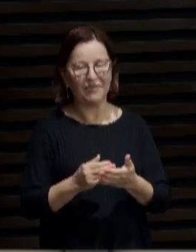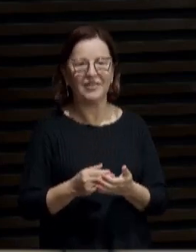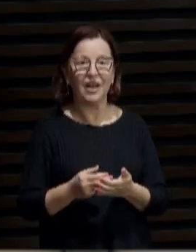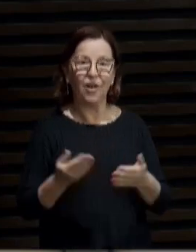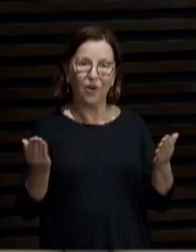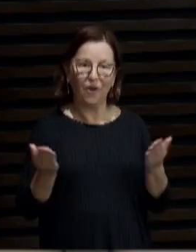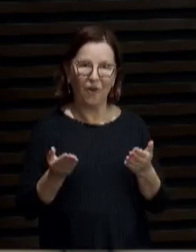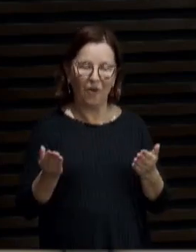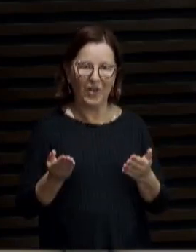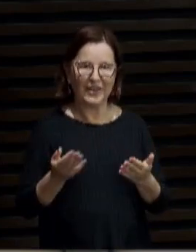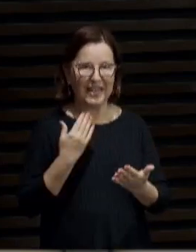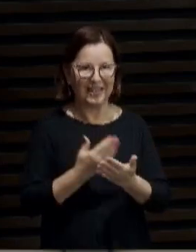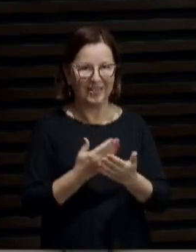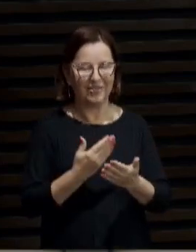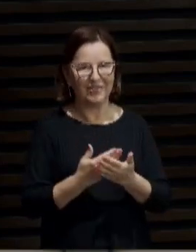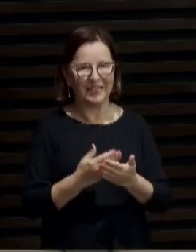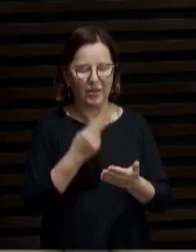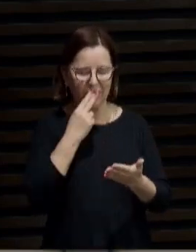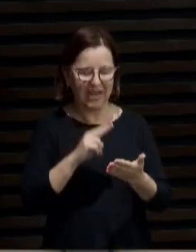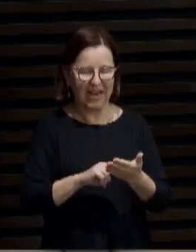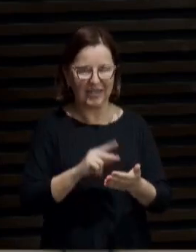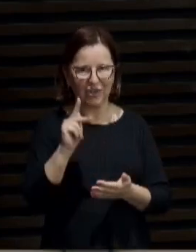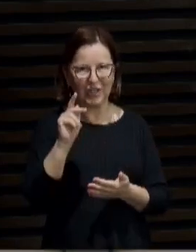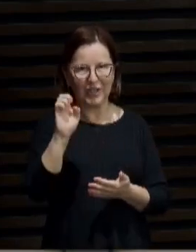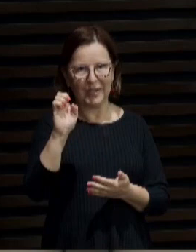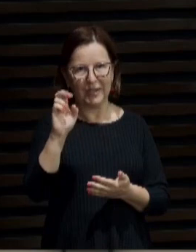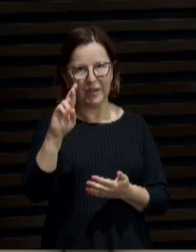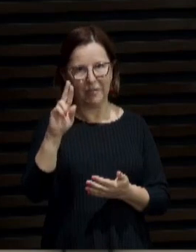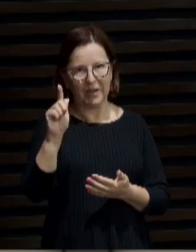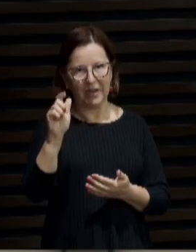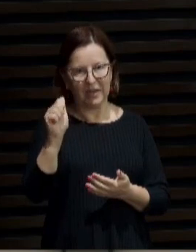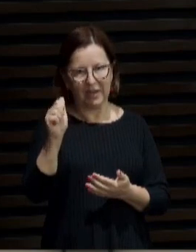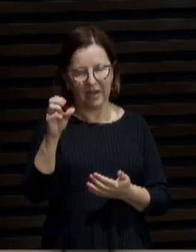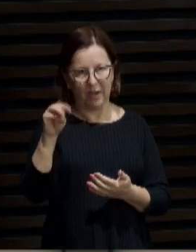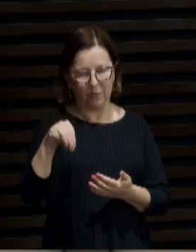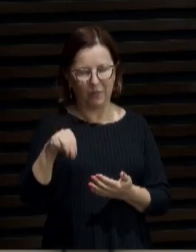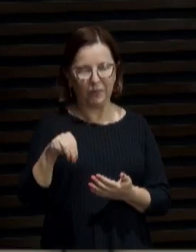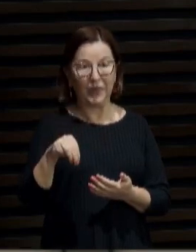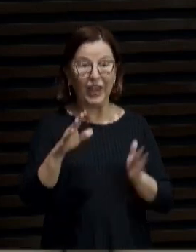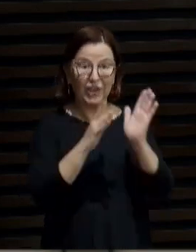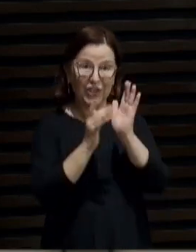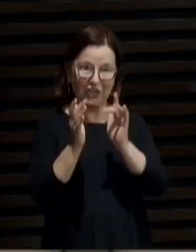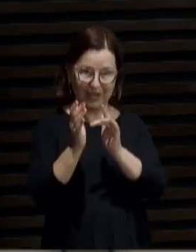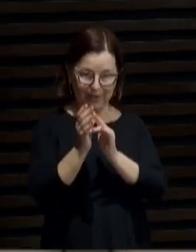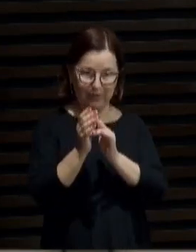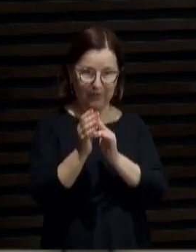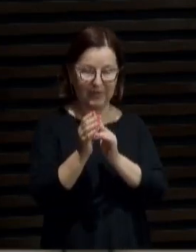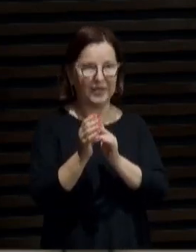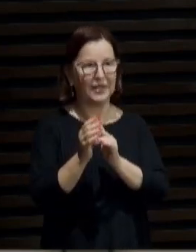chegamos à carta de Pérgamo. Nós vamos ler a carta de Jesus a Pérgamo em sua